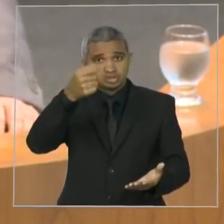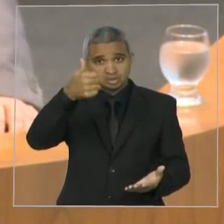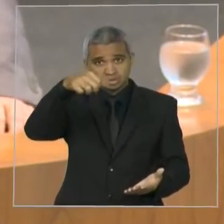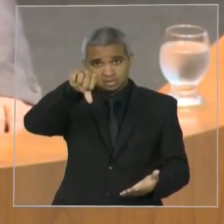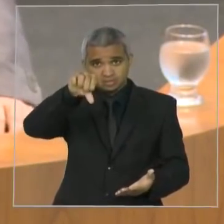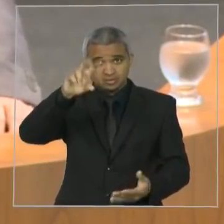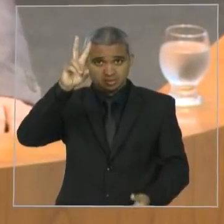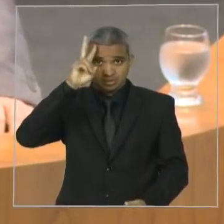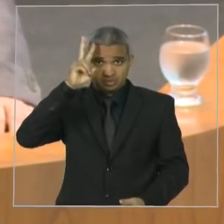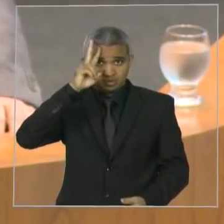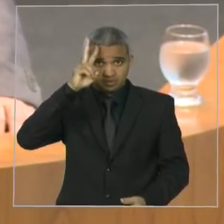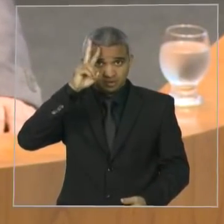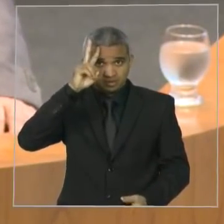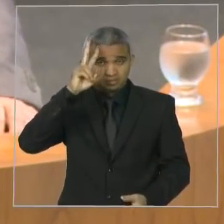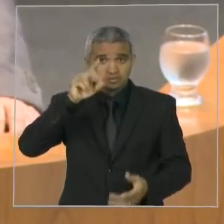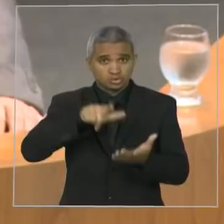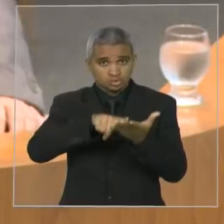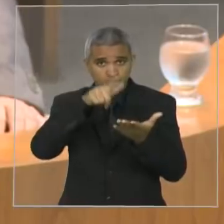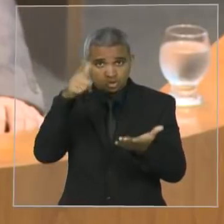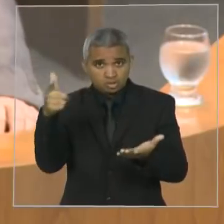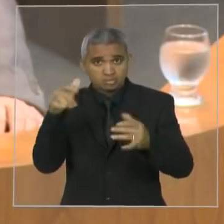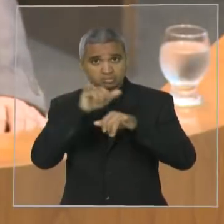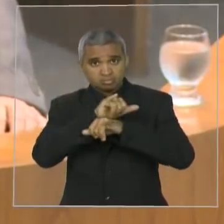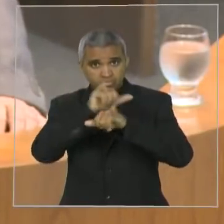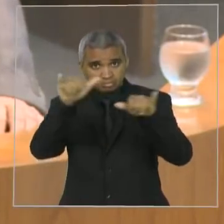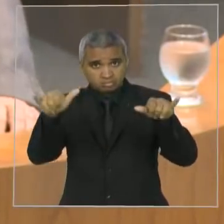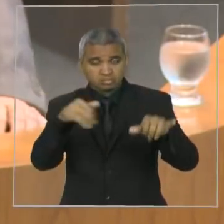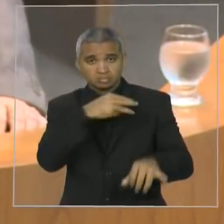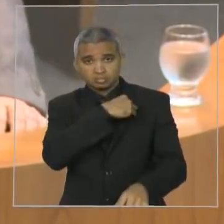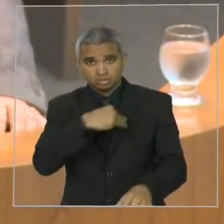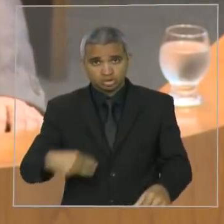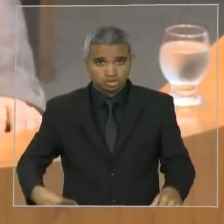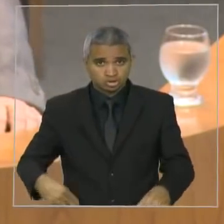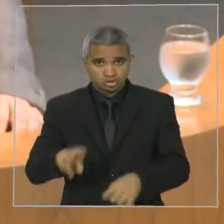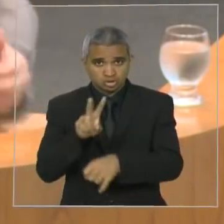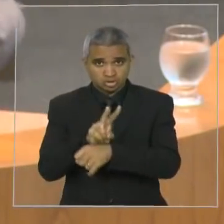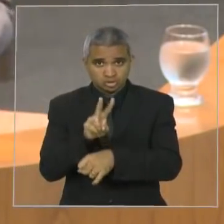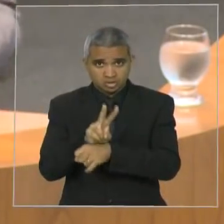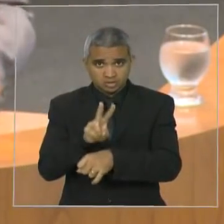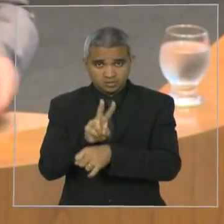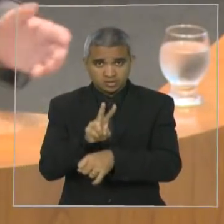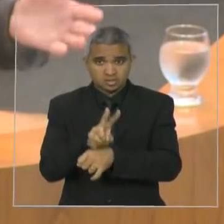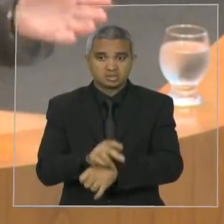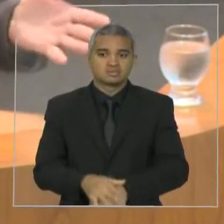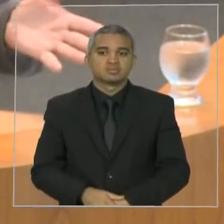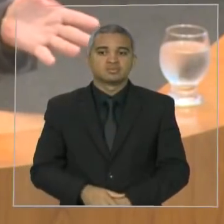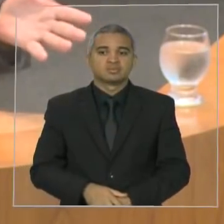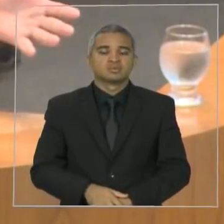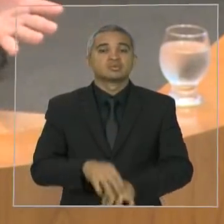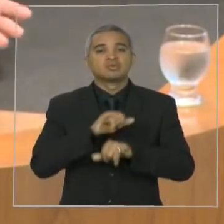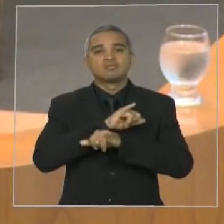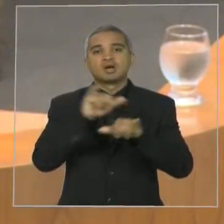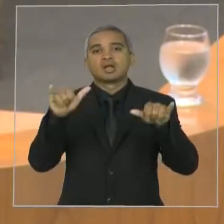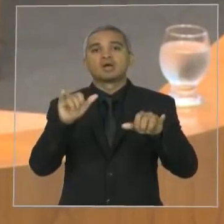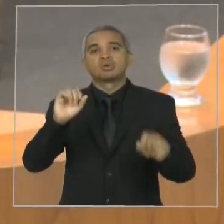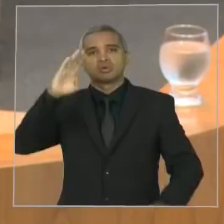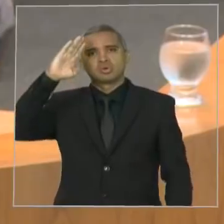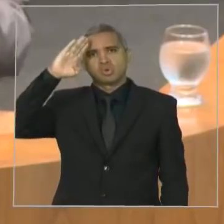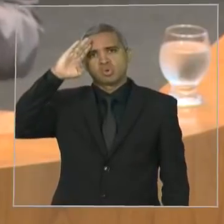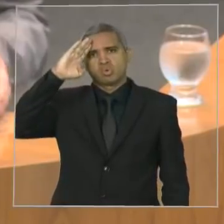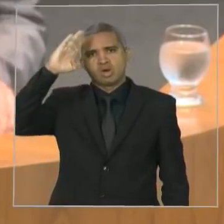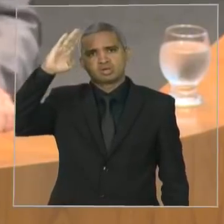não adianta, meus amigos, vir para o Rio de Janeiro e deixar as fronteiras abertas. Continua a mesma